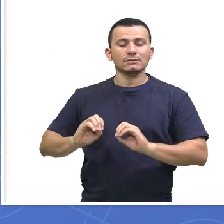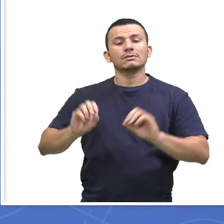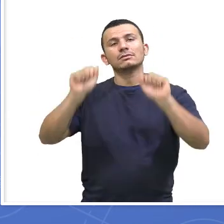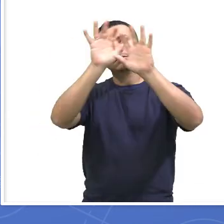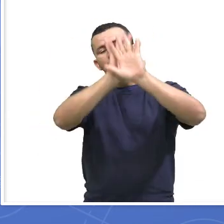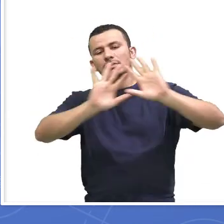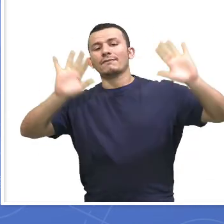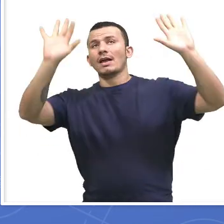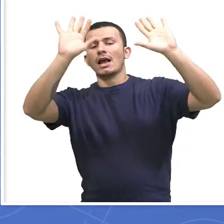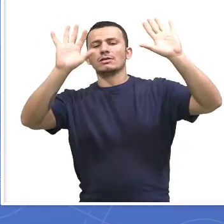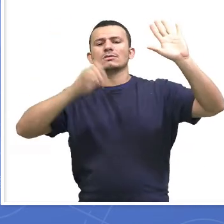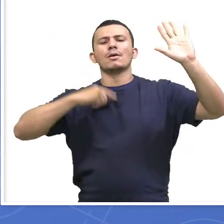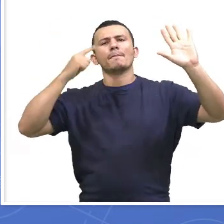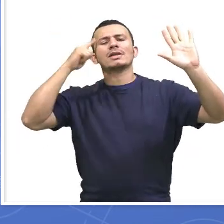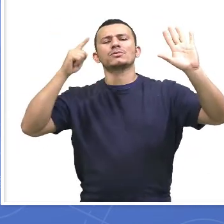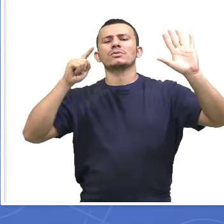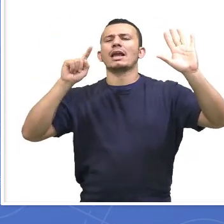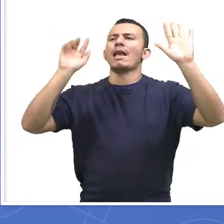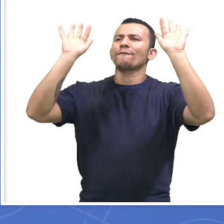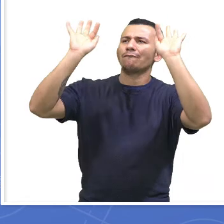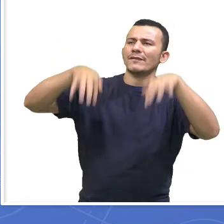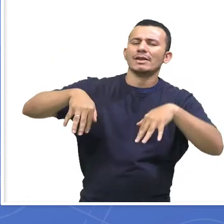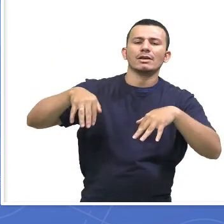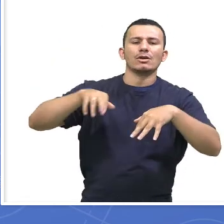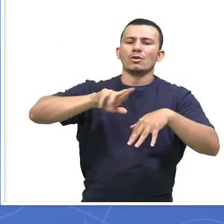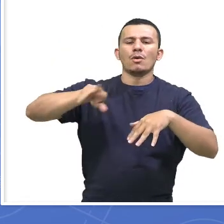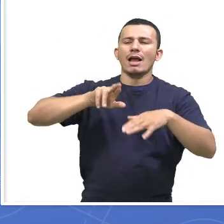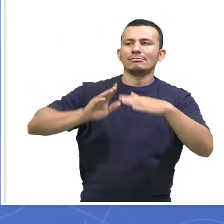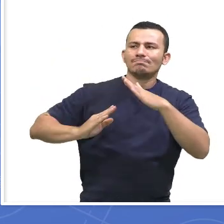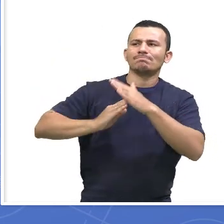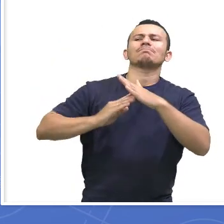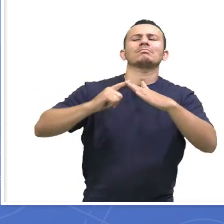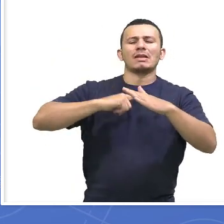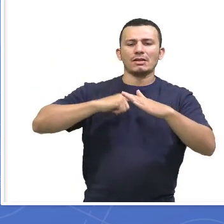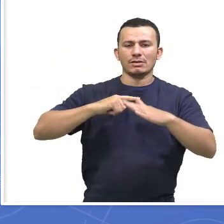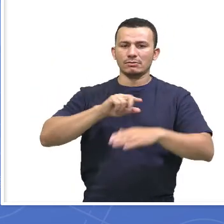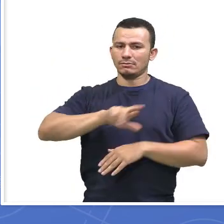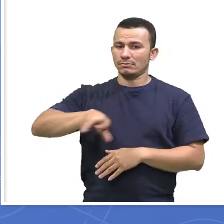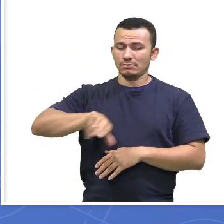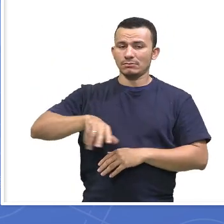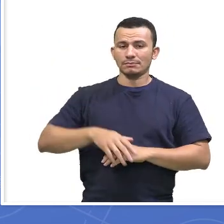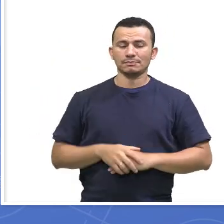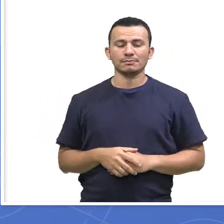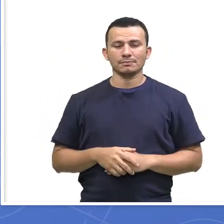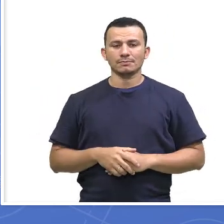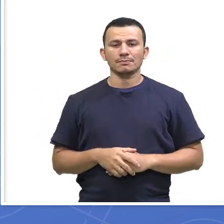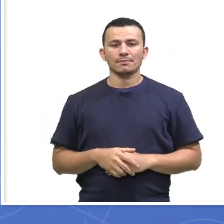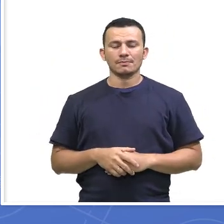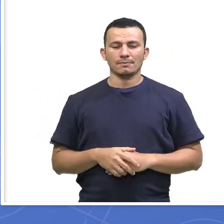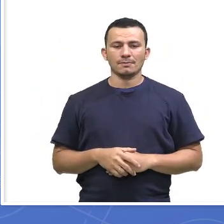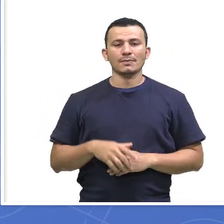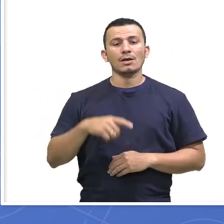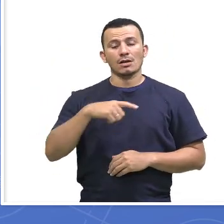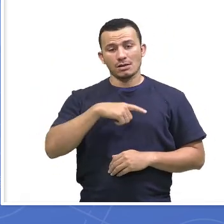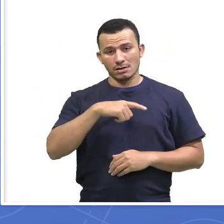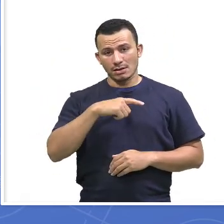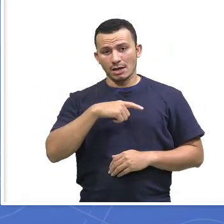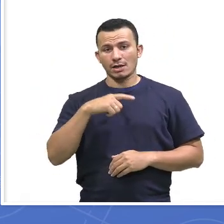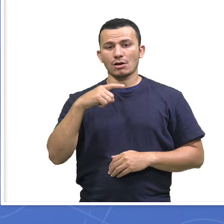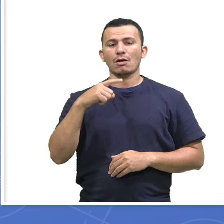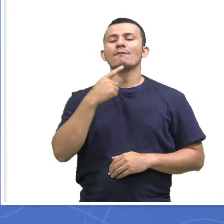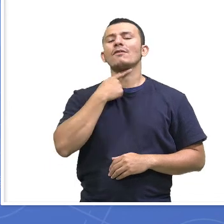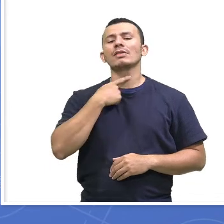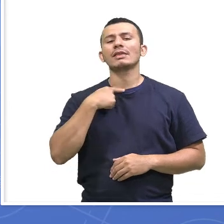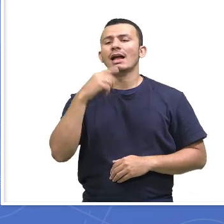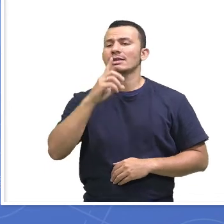universo, a gente só pensa em infinitude, não em finitude. Regido pelas forças da natureza e não pela vontade de Deus. De novo, vontade de